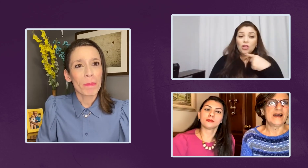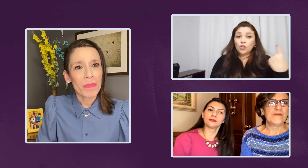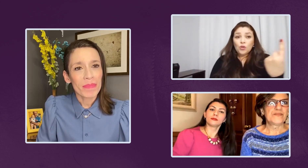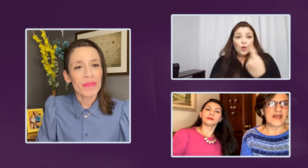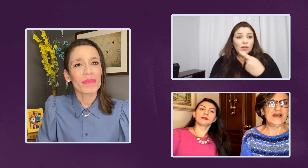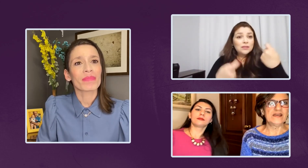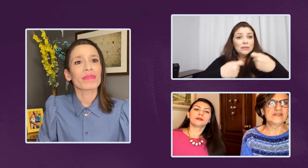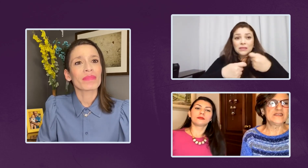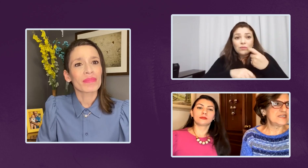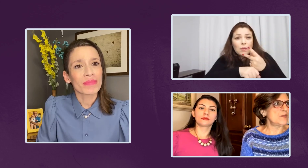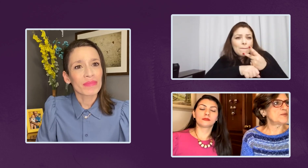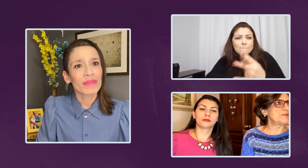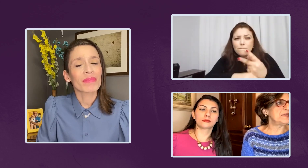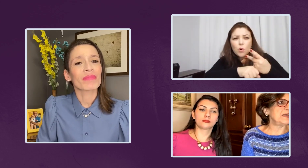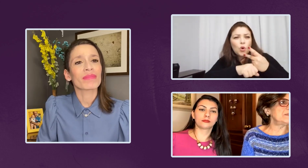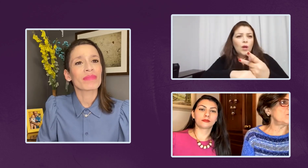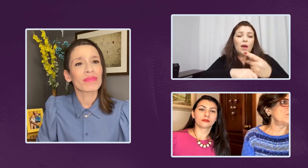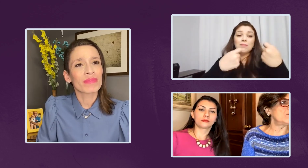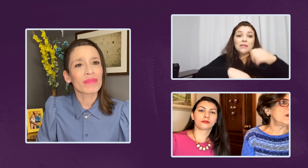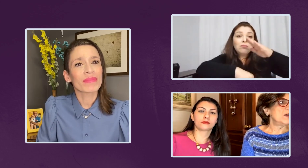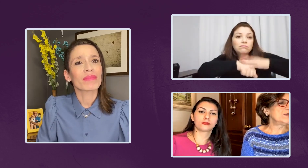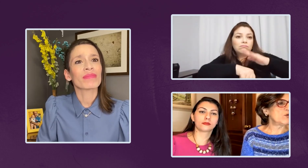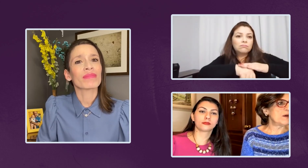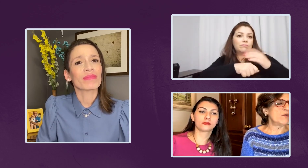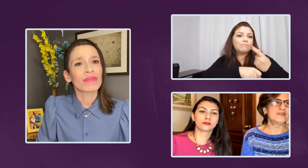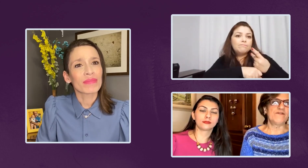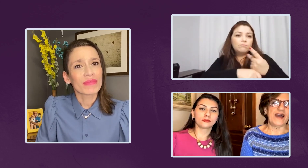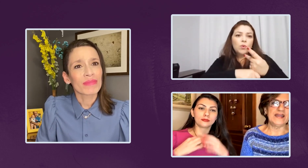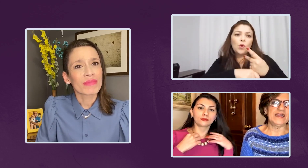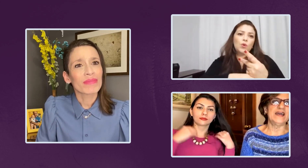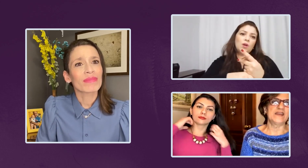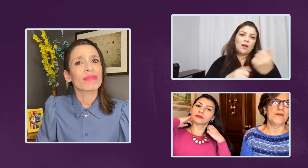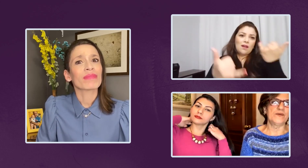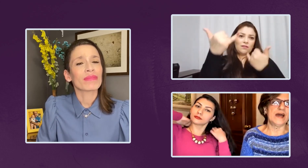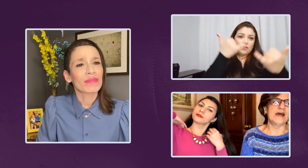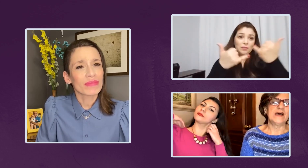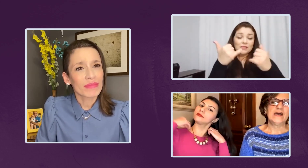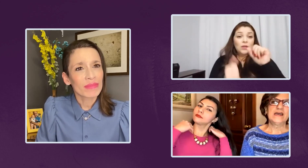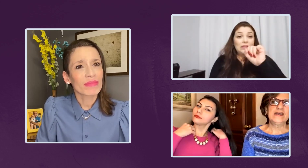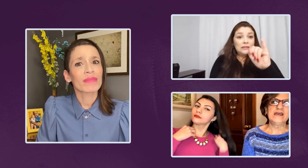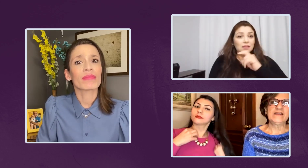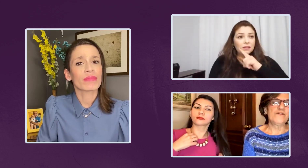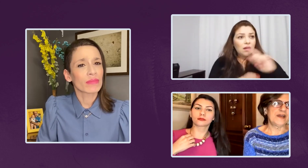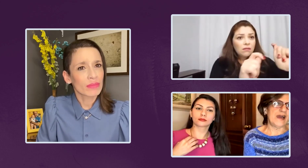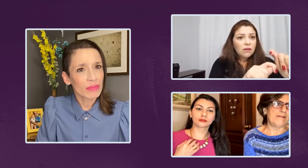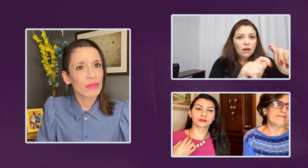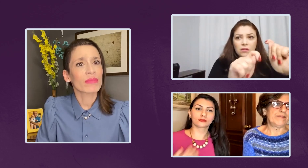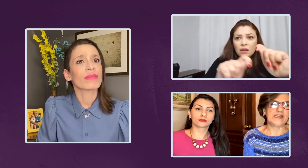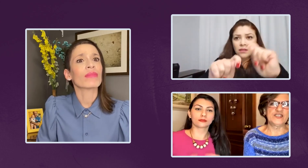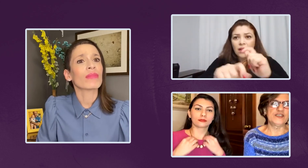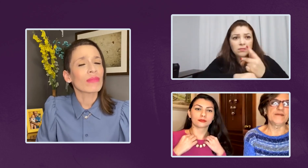procurar, né? Se existe uma possibilidade de alguma coisa, vai atrás, vai procurar. E não